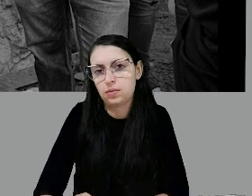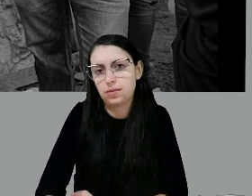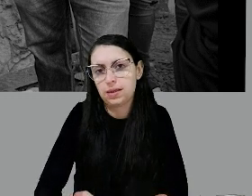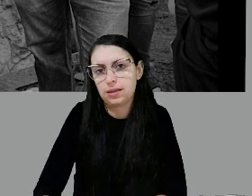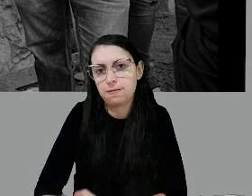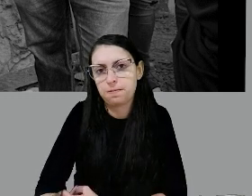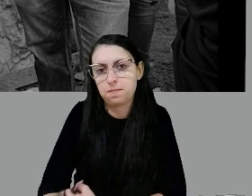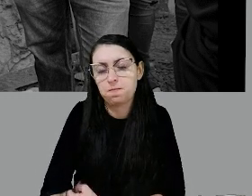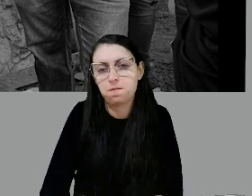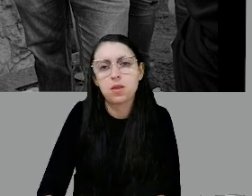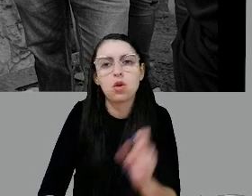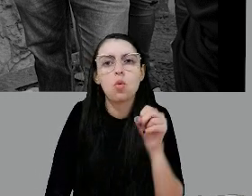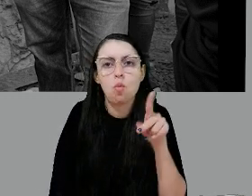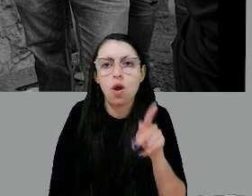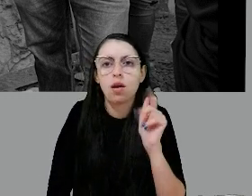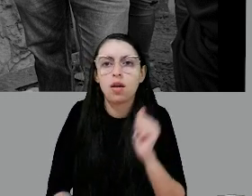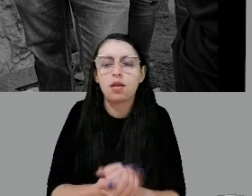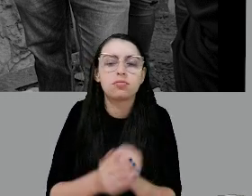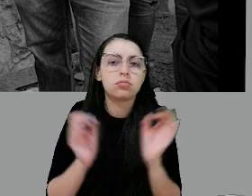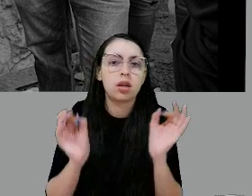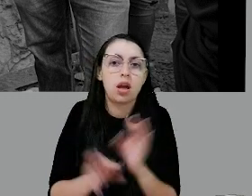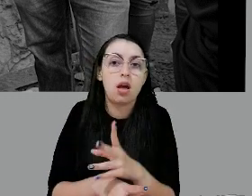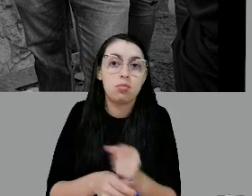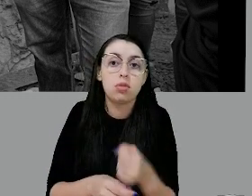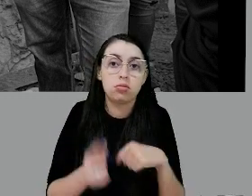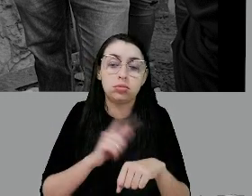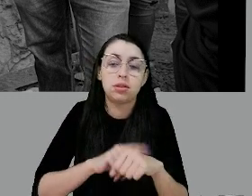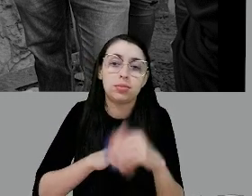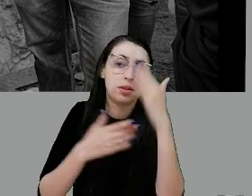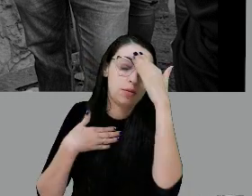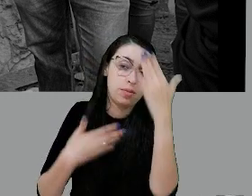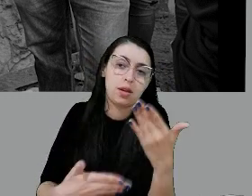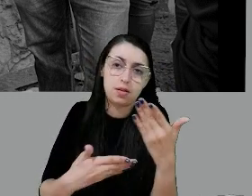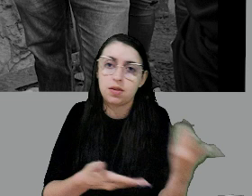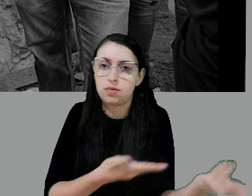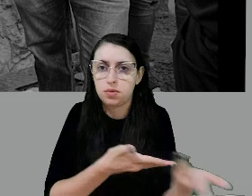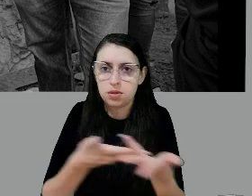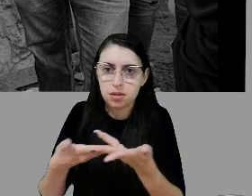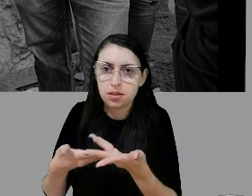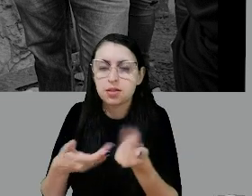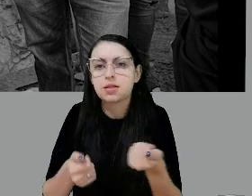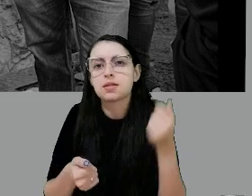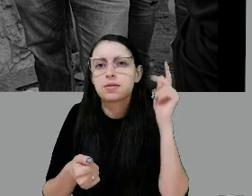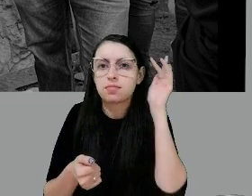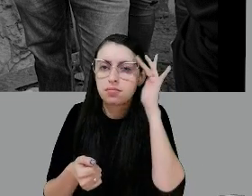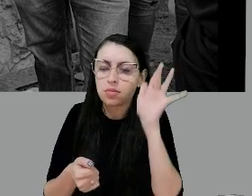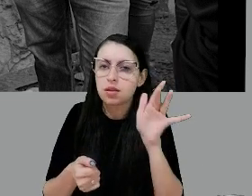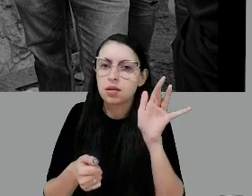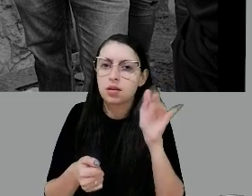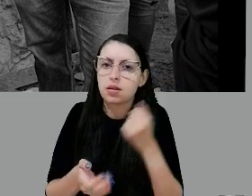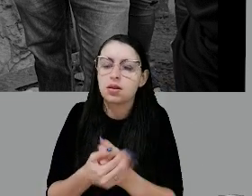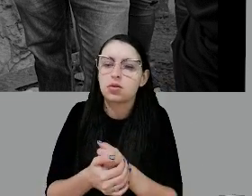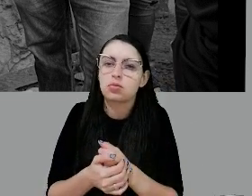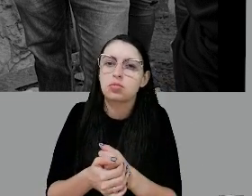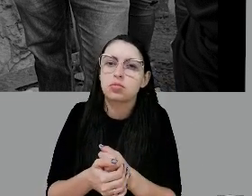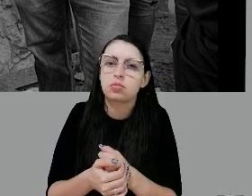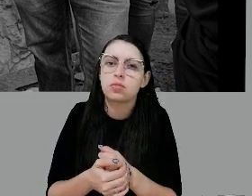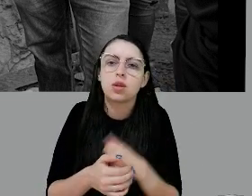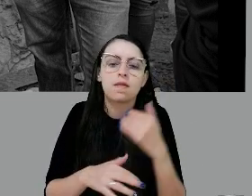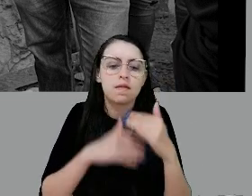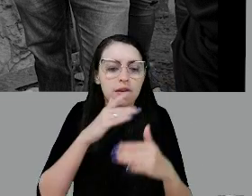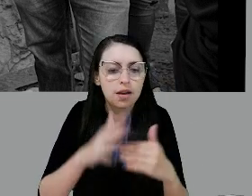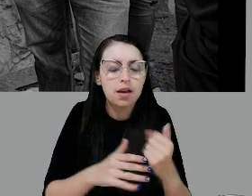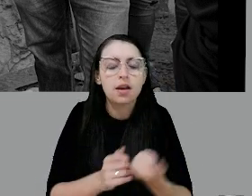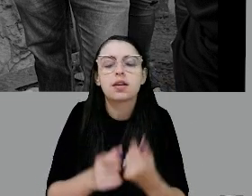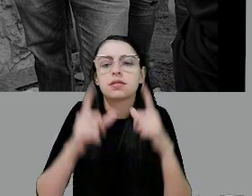então, eu acho que o nosso tempo encerrou, né? Então, eu só tenho a agradecer e convidar vocês amanhã para